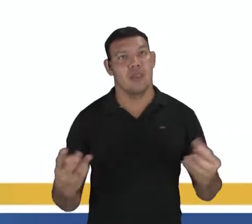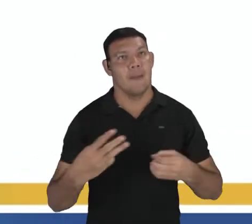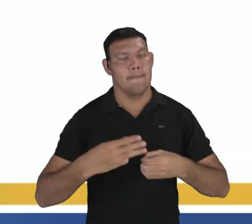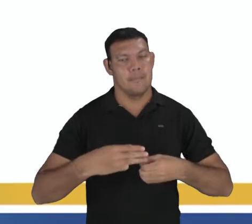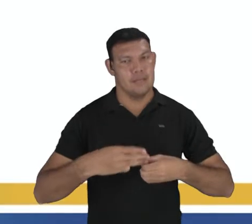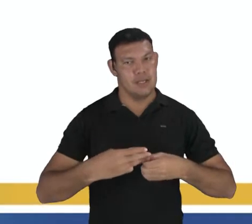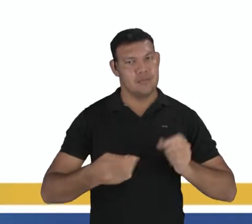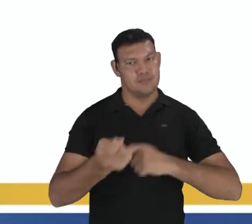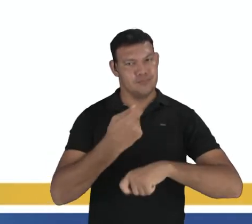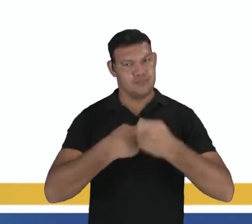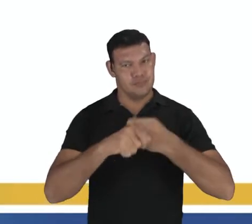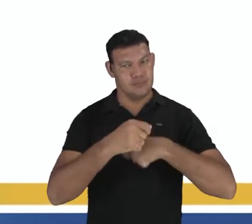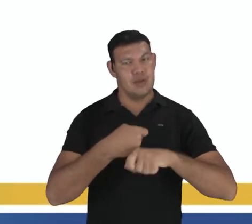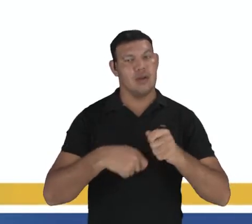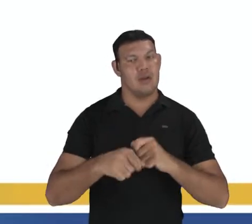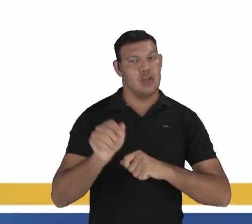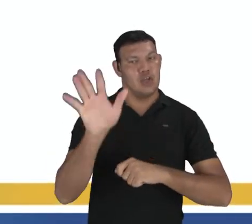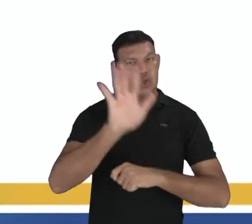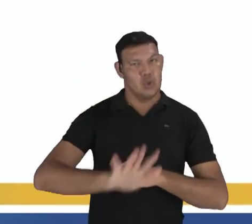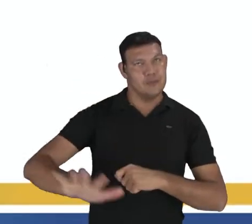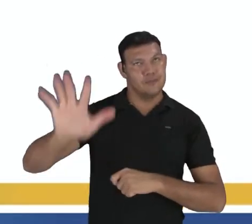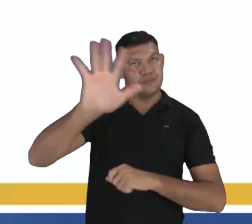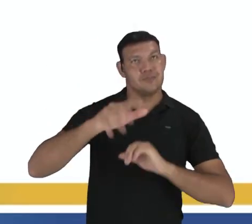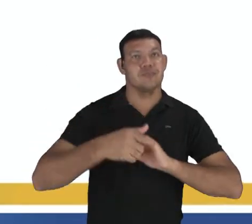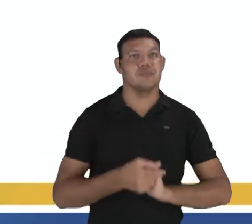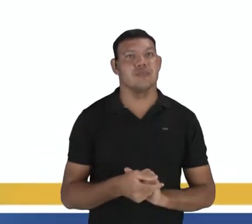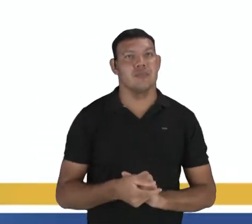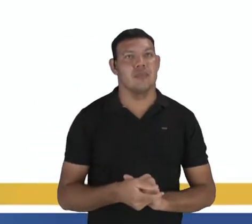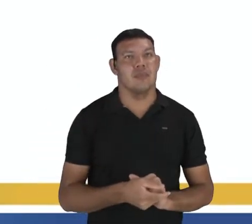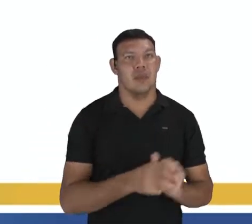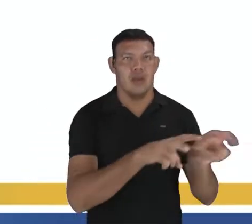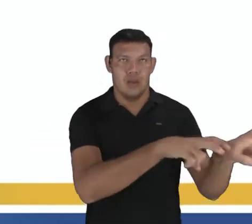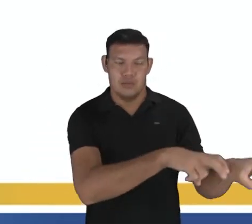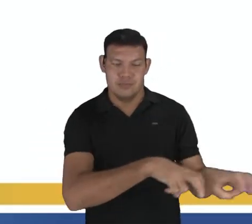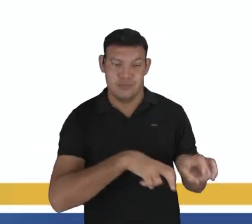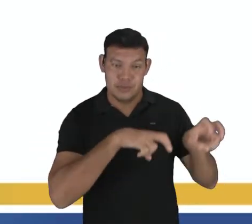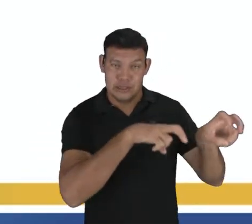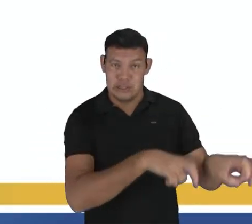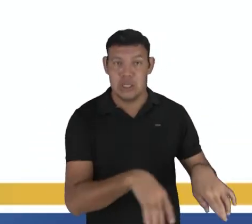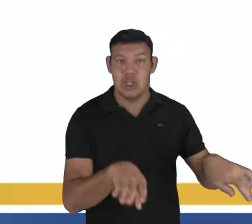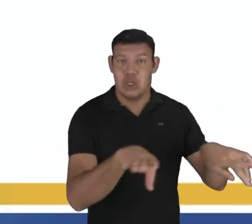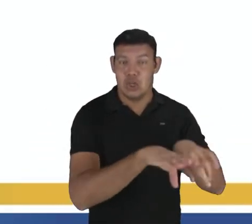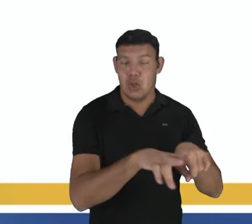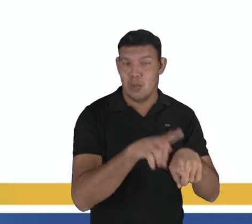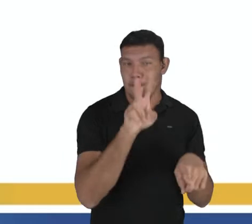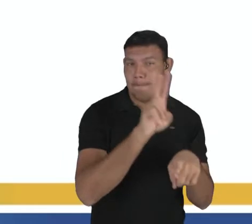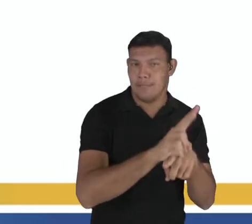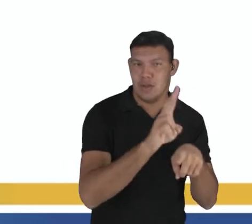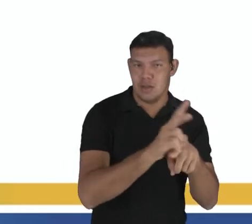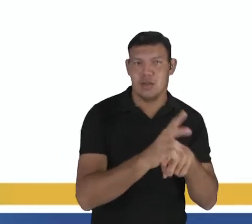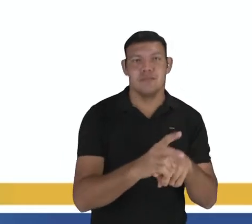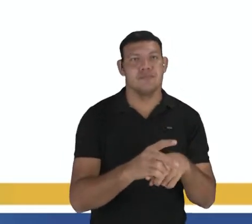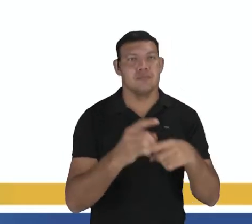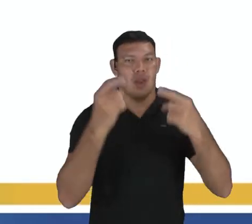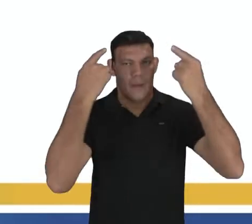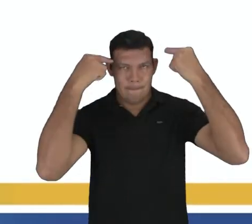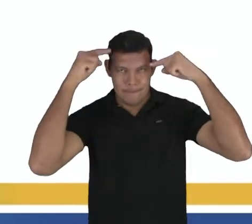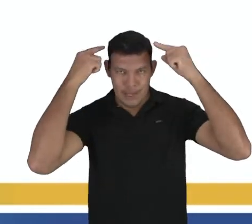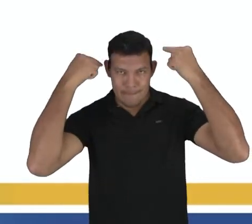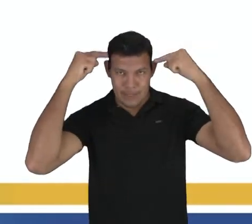todo. Agrário e pastoril, né? A gente vai ter então o desenvolvimento da agricultura, né?